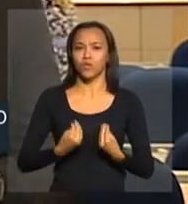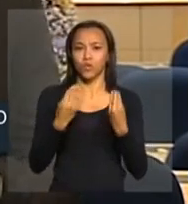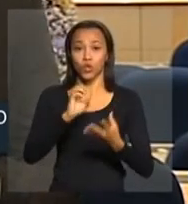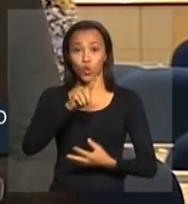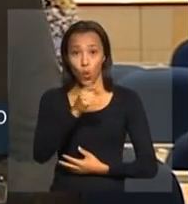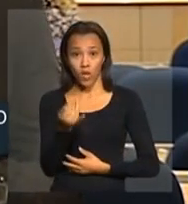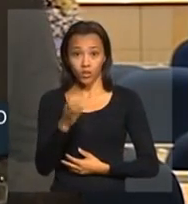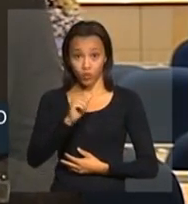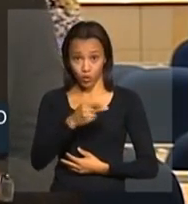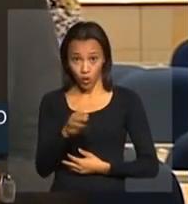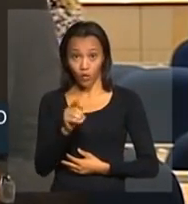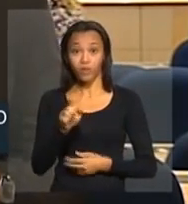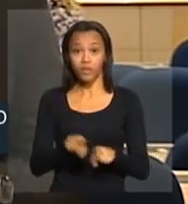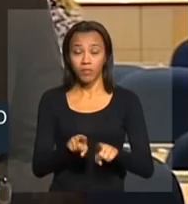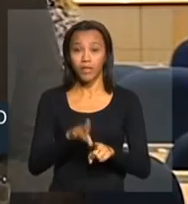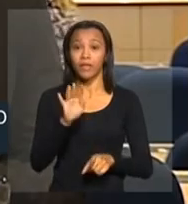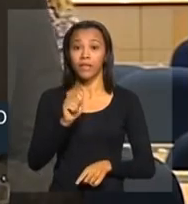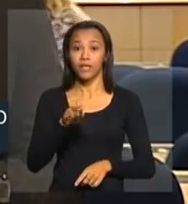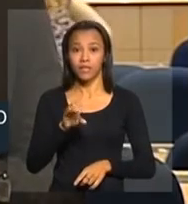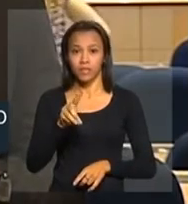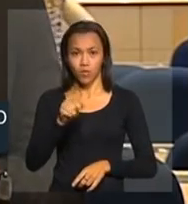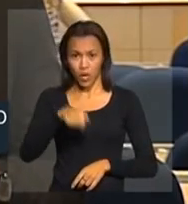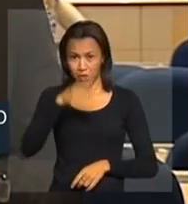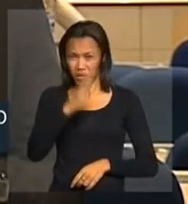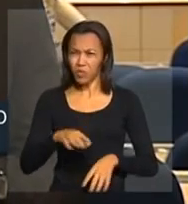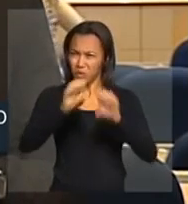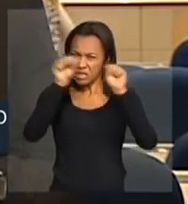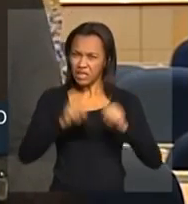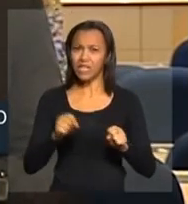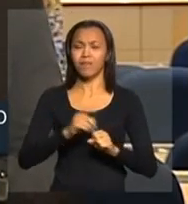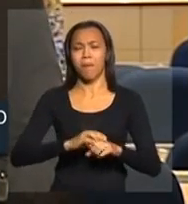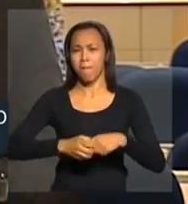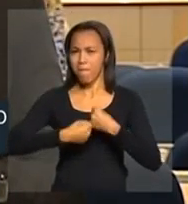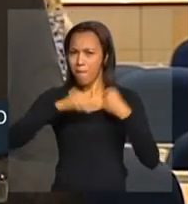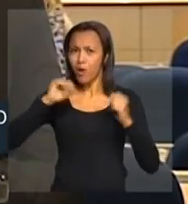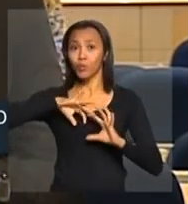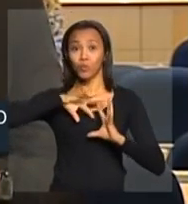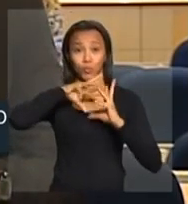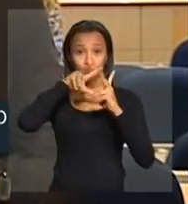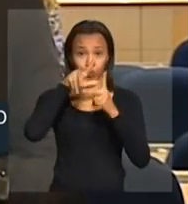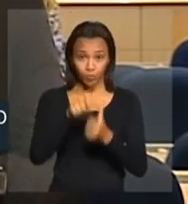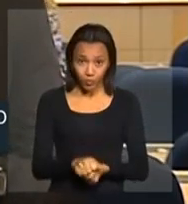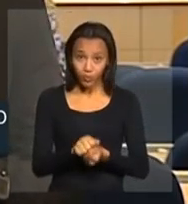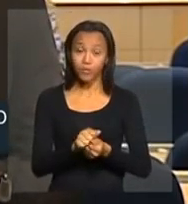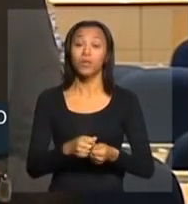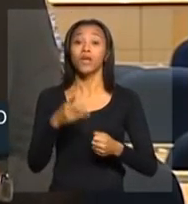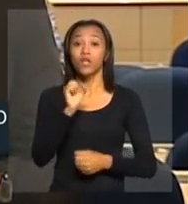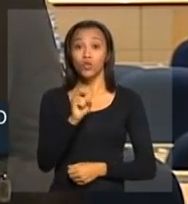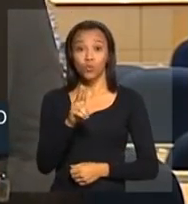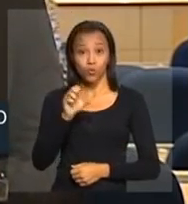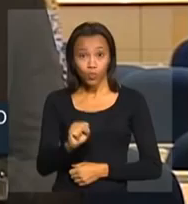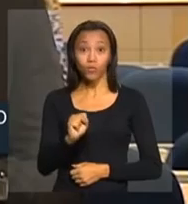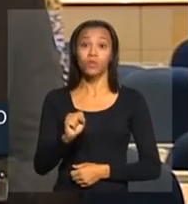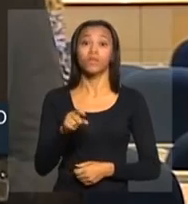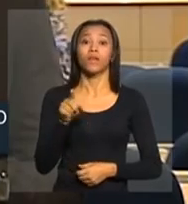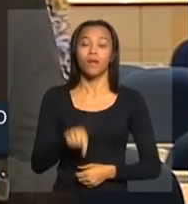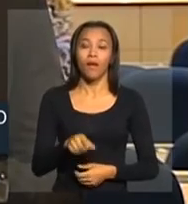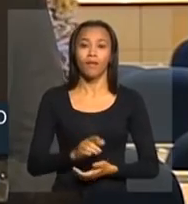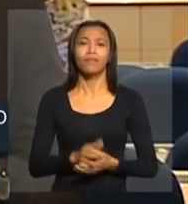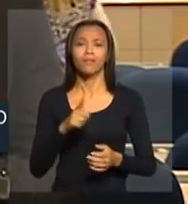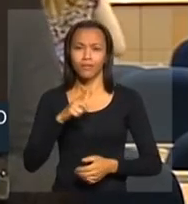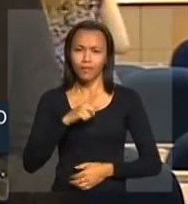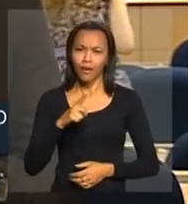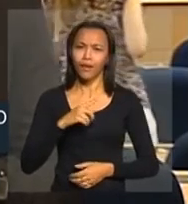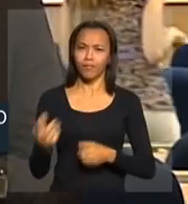de Órgãos e Tecidos. O Brasil tem o maior sistema público de transplantes de todo o mundo. E o SUS, Sistema Único de Saúde,